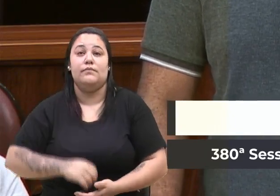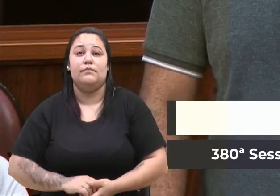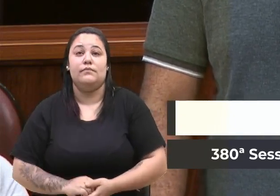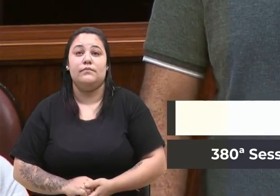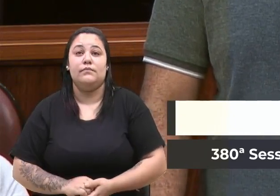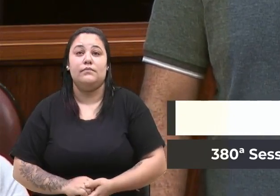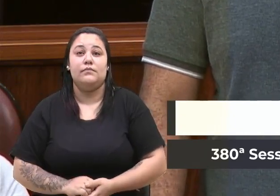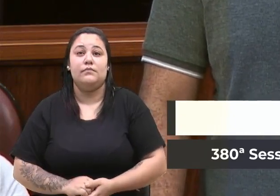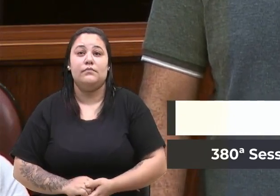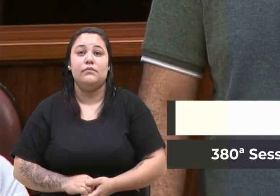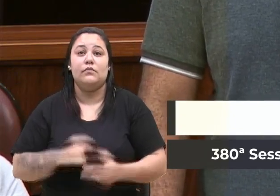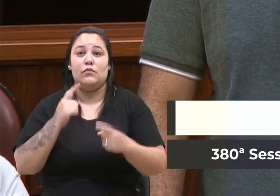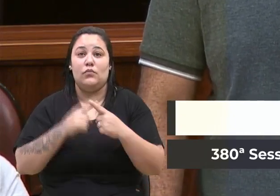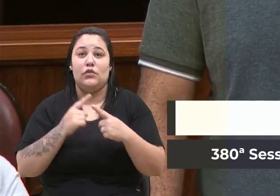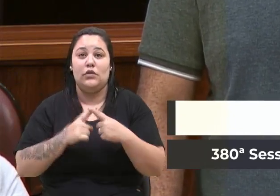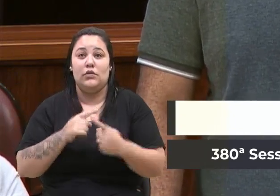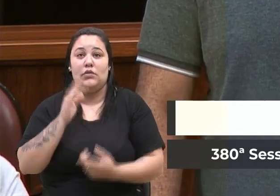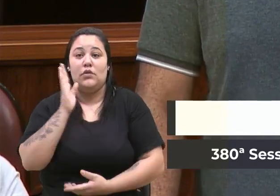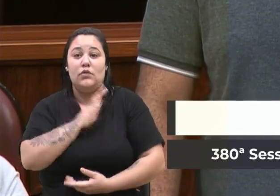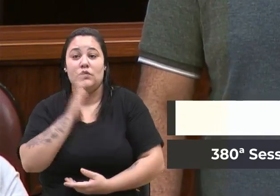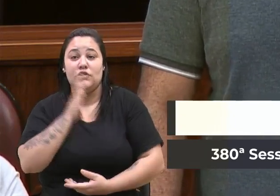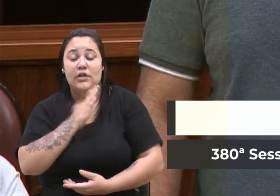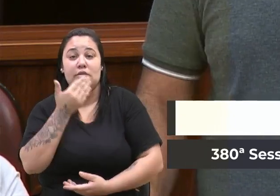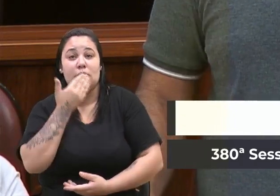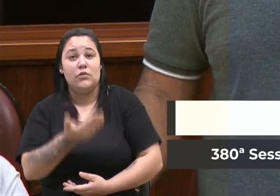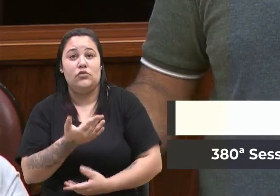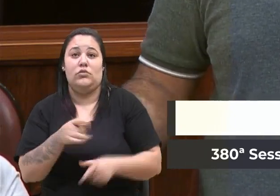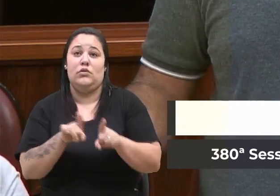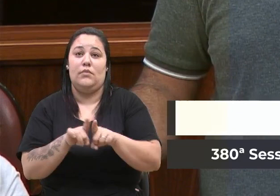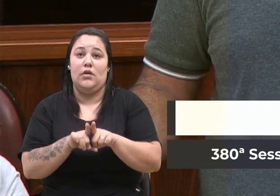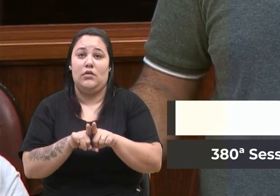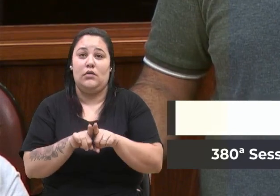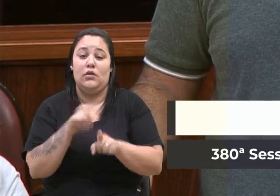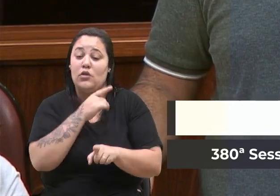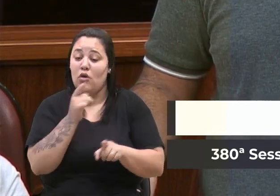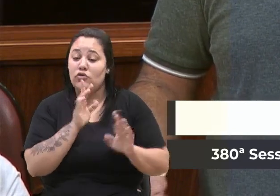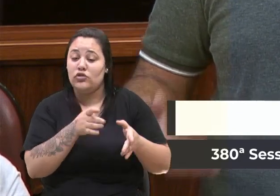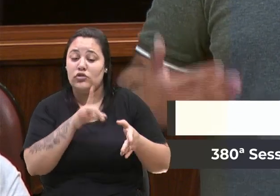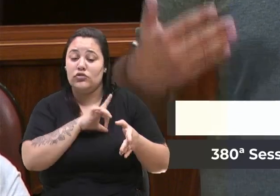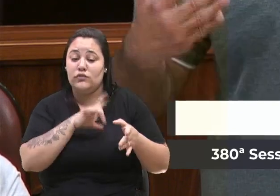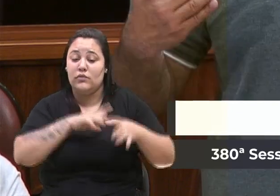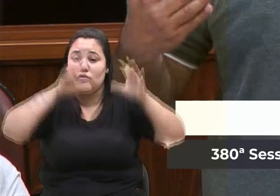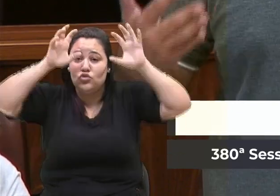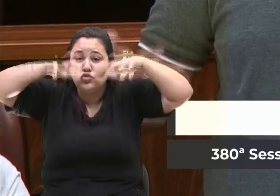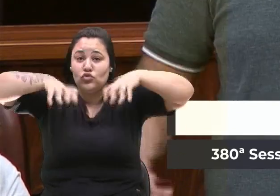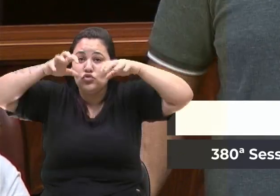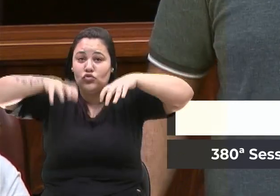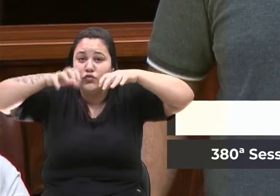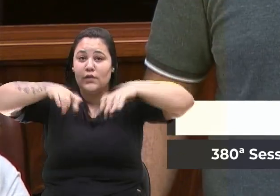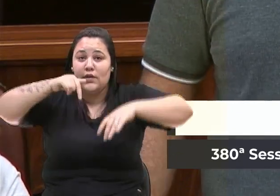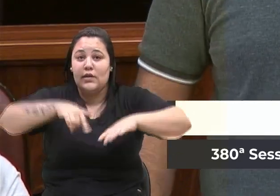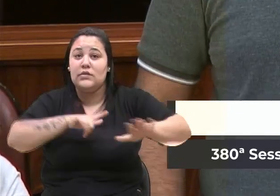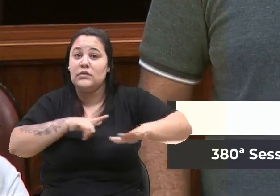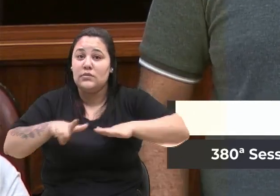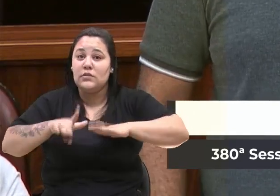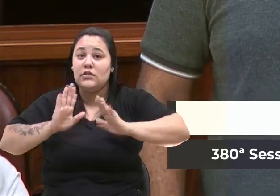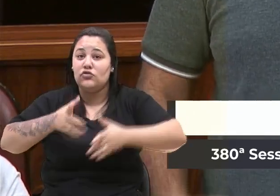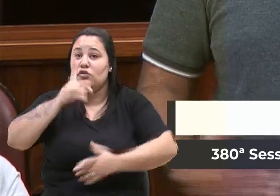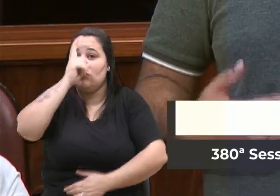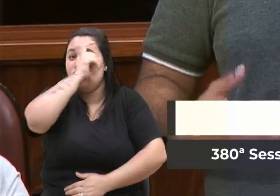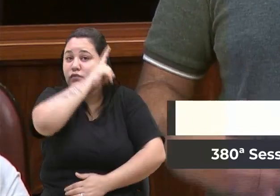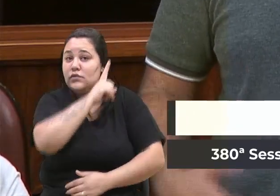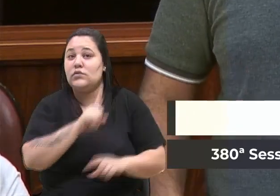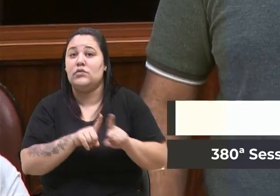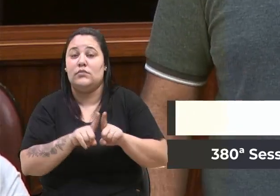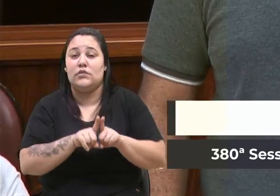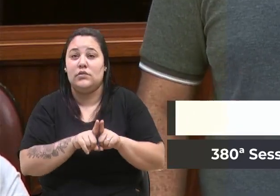a urgência enseja. Nós já tivemos chuva essa semana, já foi bem difícil. O